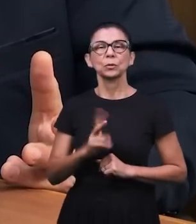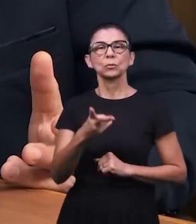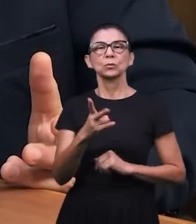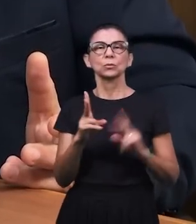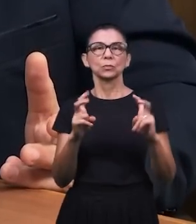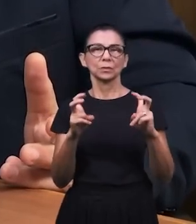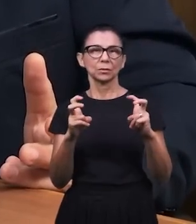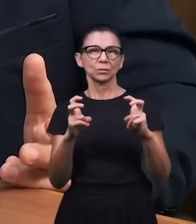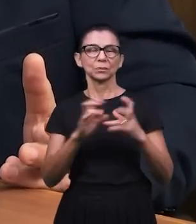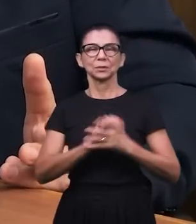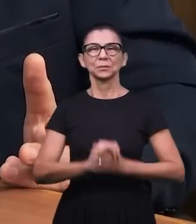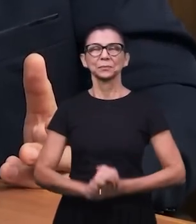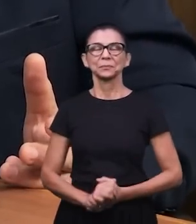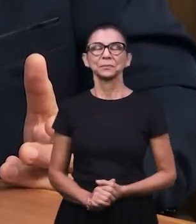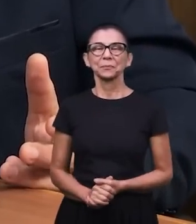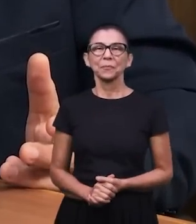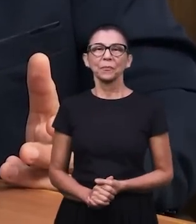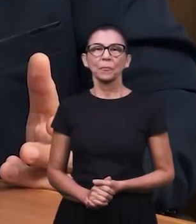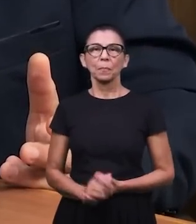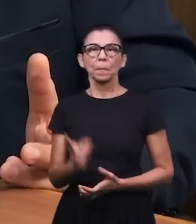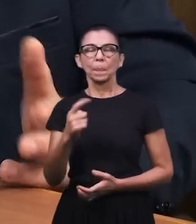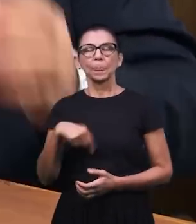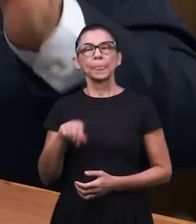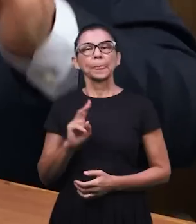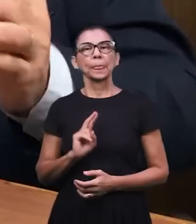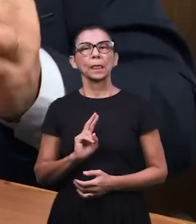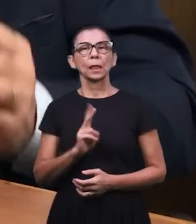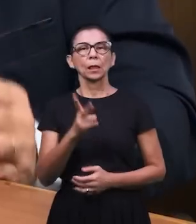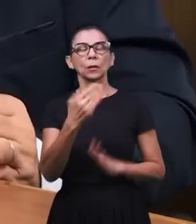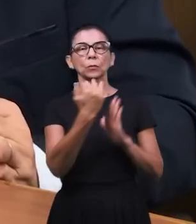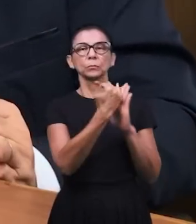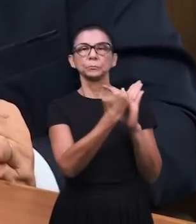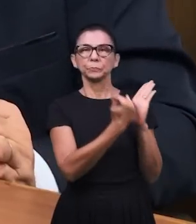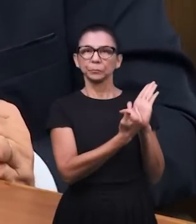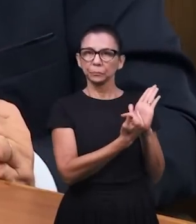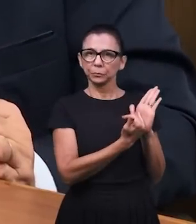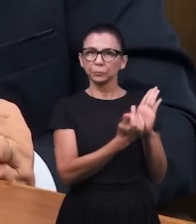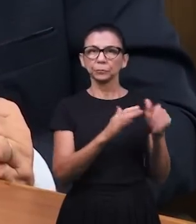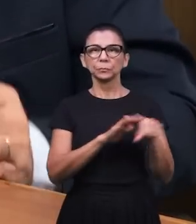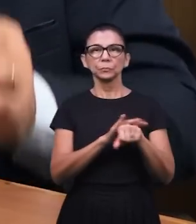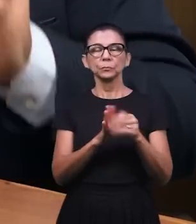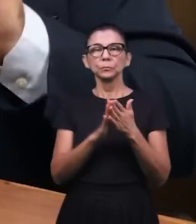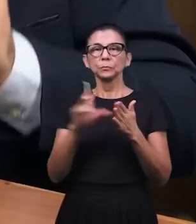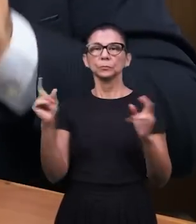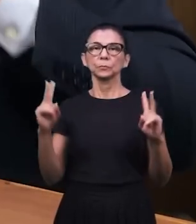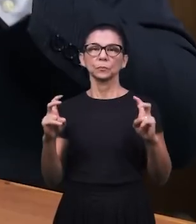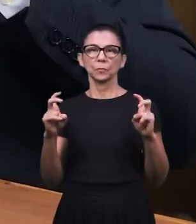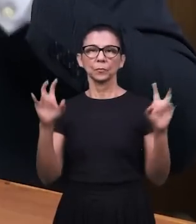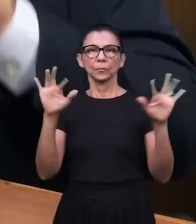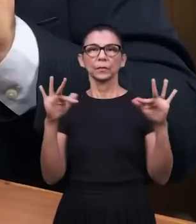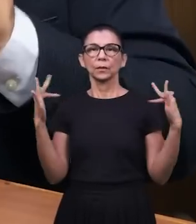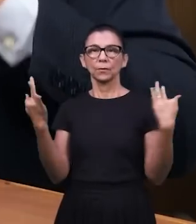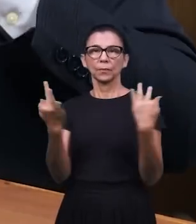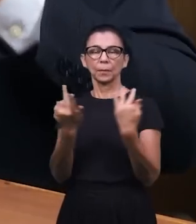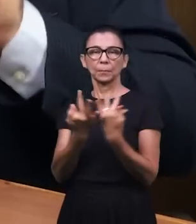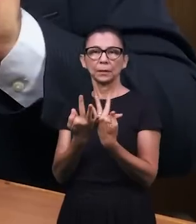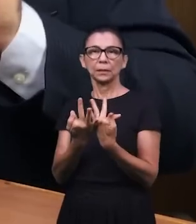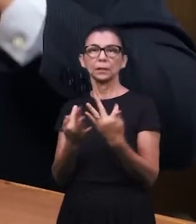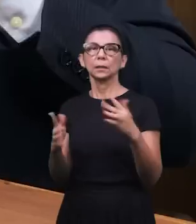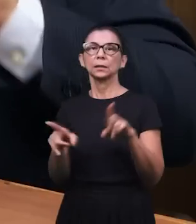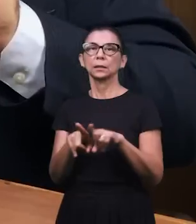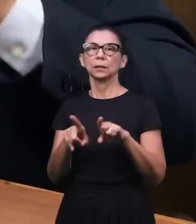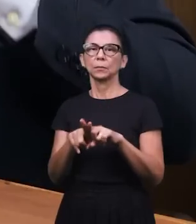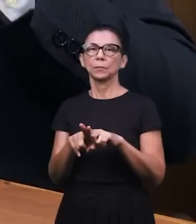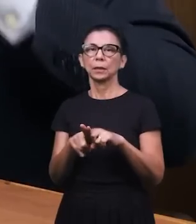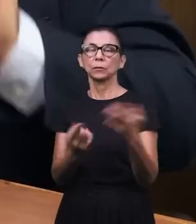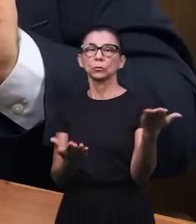Conversas Bíblicas. E nós estamos nessa sequência, uma sequência especial do Conversas Bíblicas, gravando o tema A Família e o